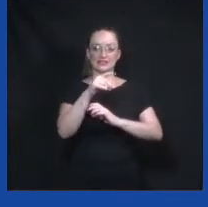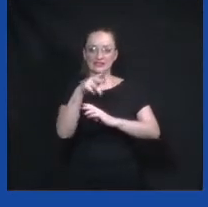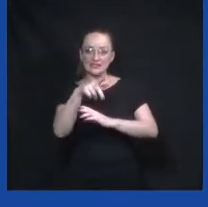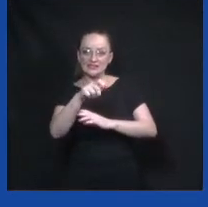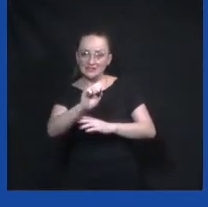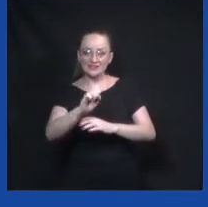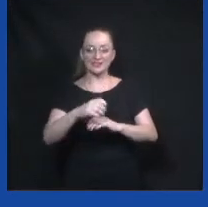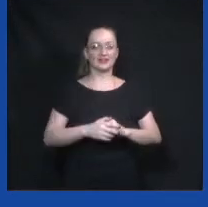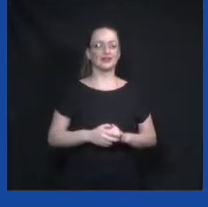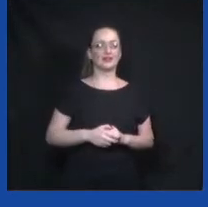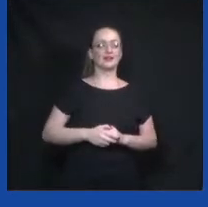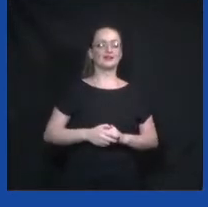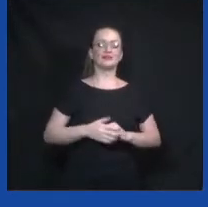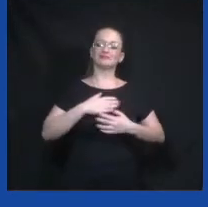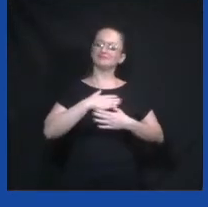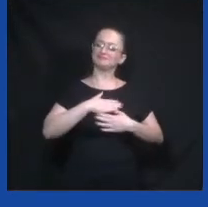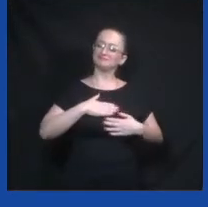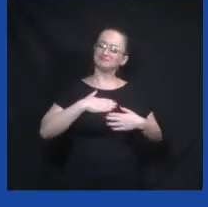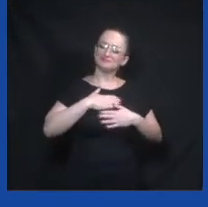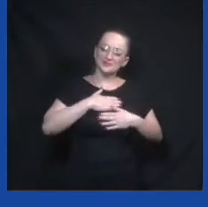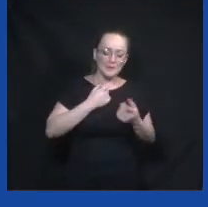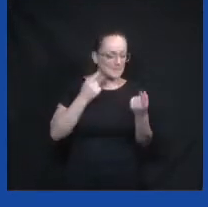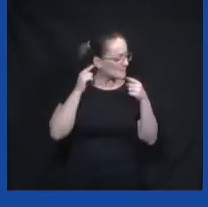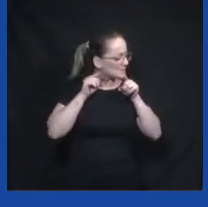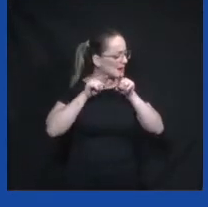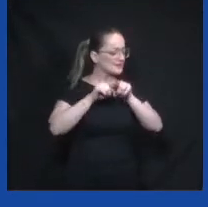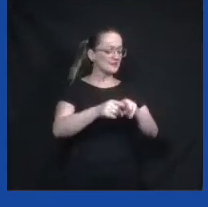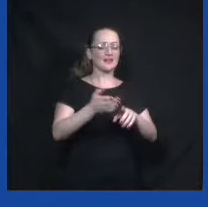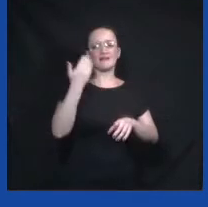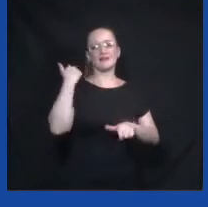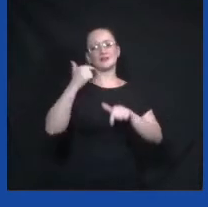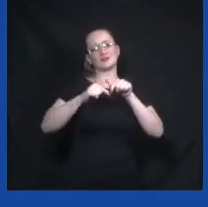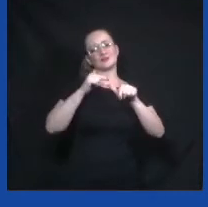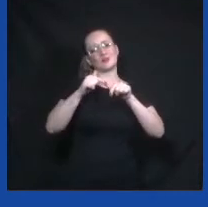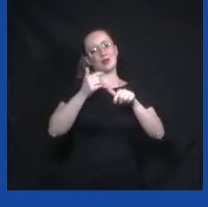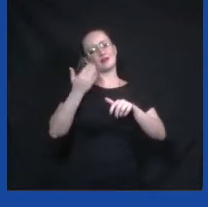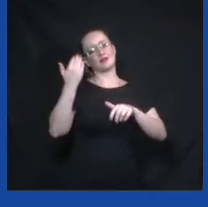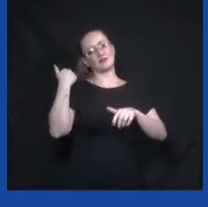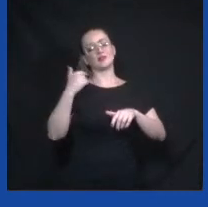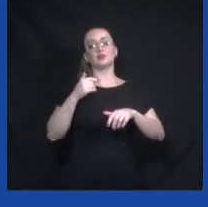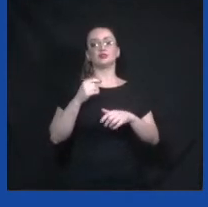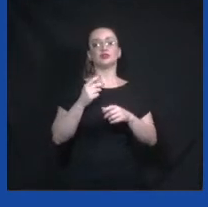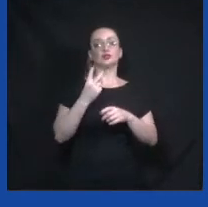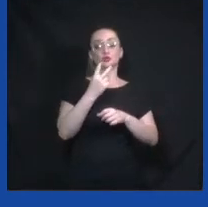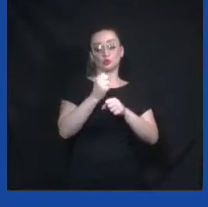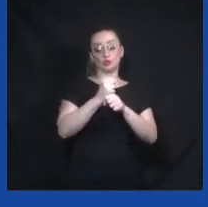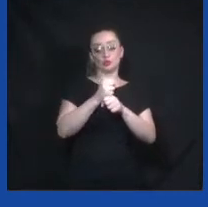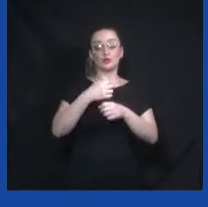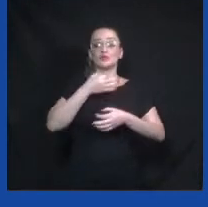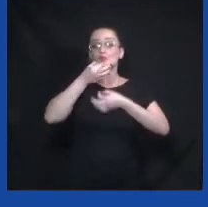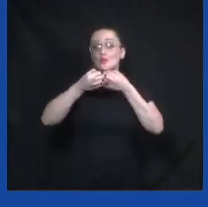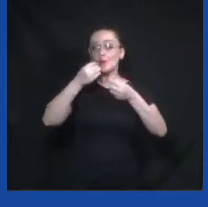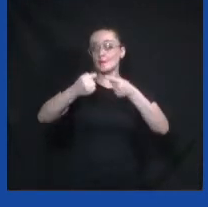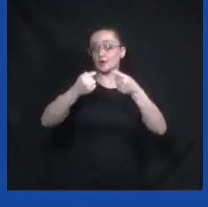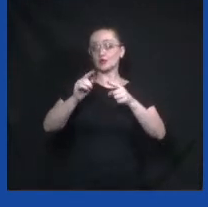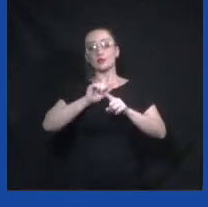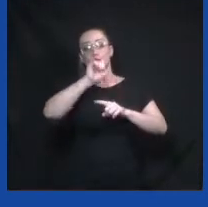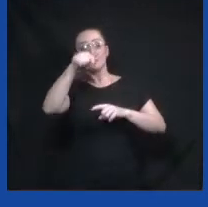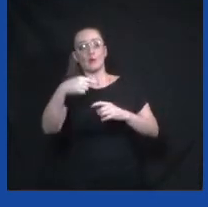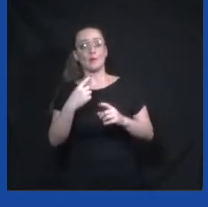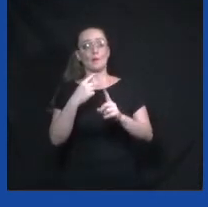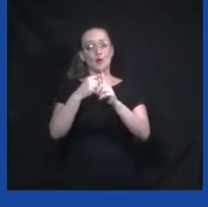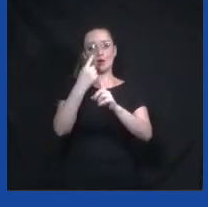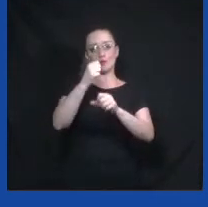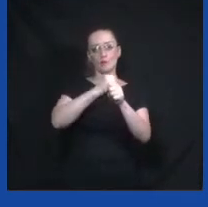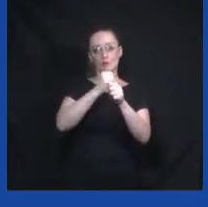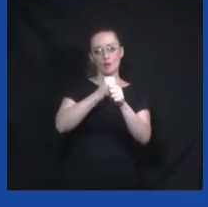minha queridíssima parceira de Rádio Estadão, no tempo em que estivemos lá, 2 anos como comentarista político, depois mais 1 ano